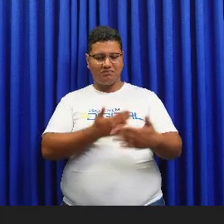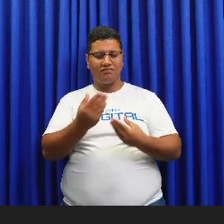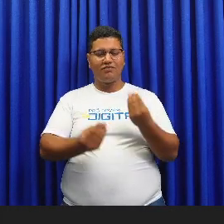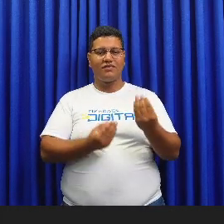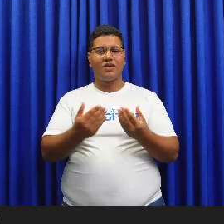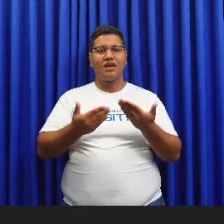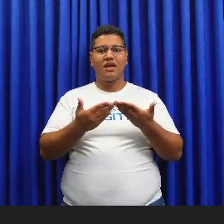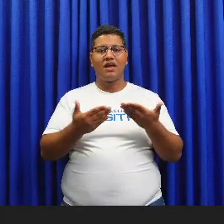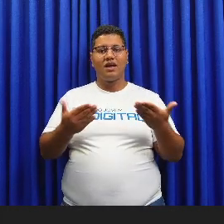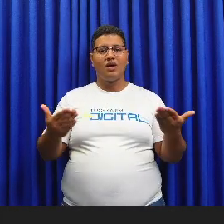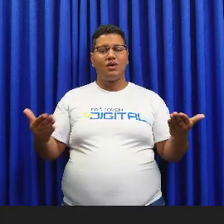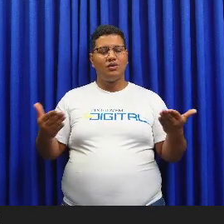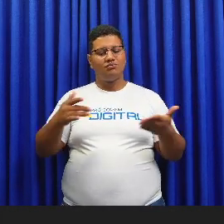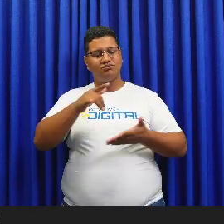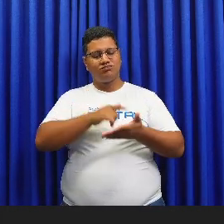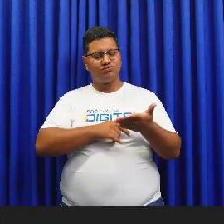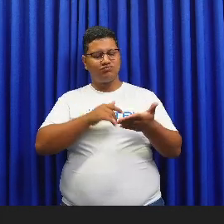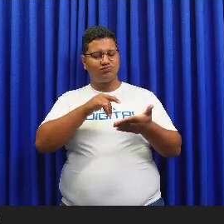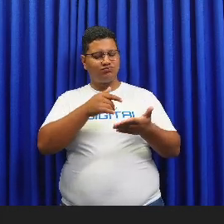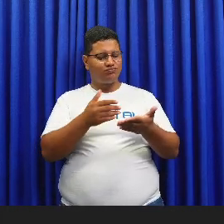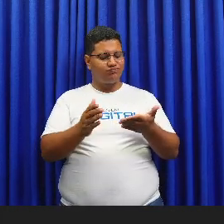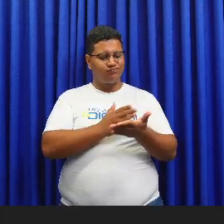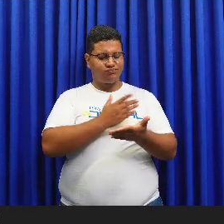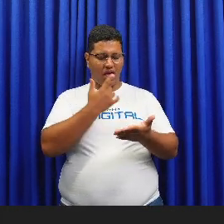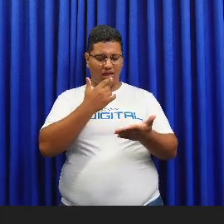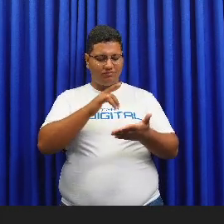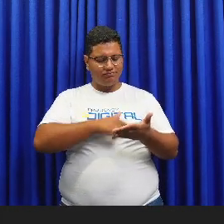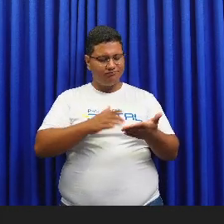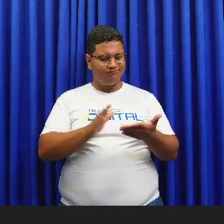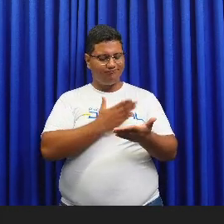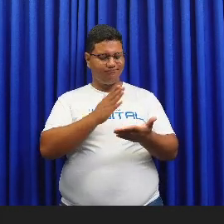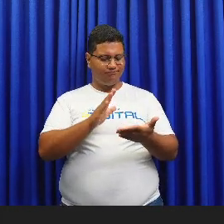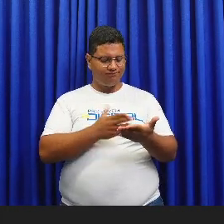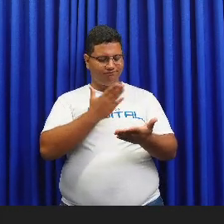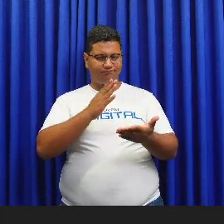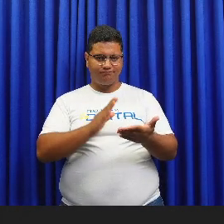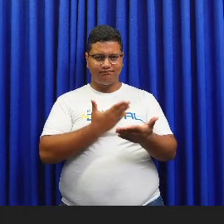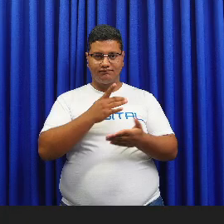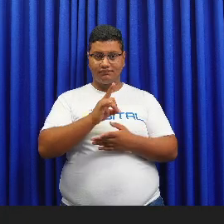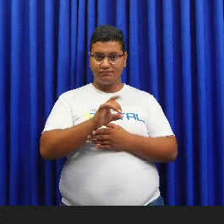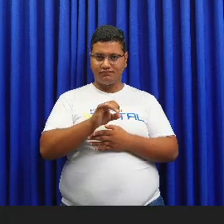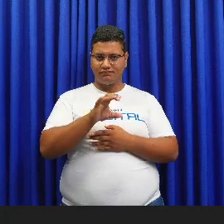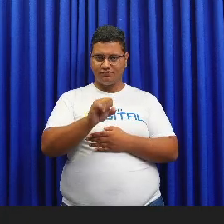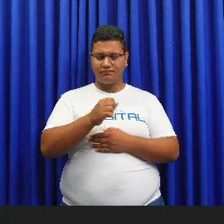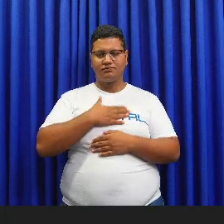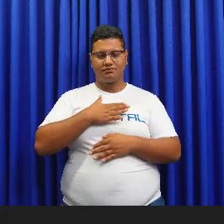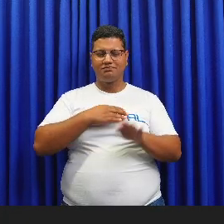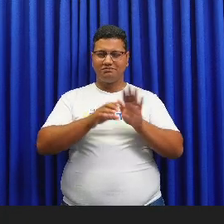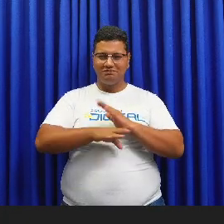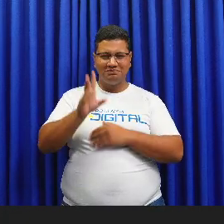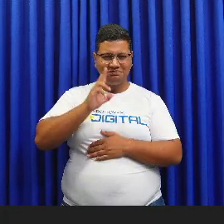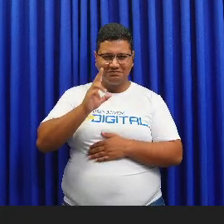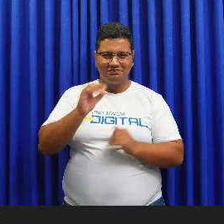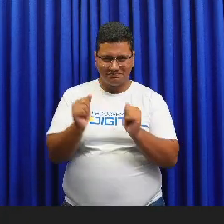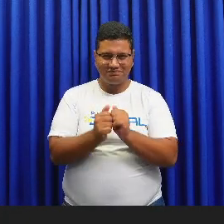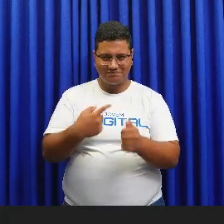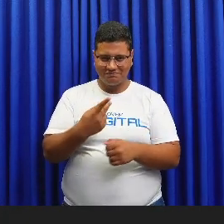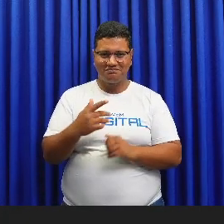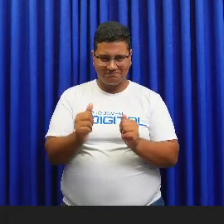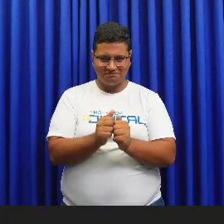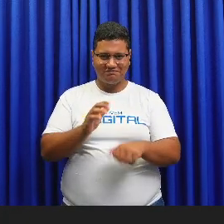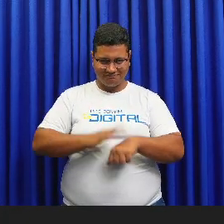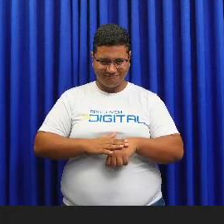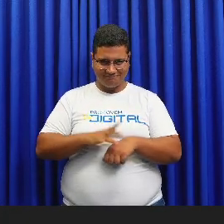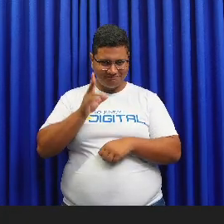vou abrindo esses documentos, né, eu vou criando aí um novo Google Docs, né? Esse aqui é o meu currículo. Lembra que a gente fez o currículo junto?